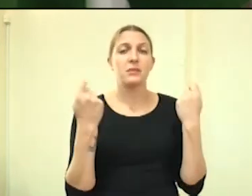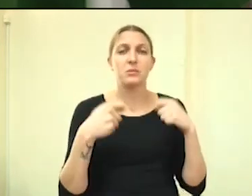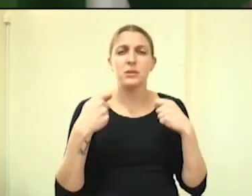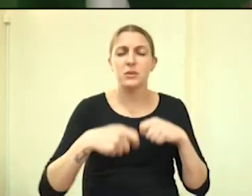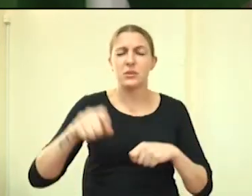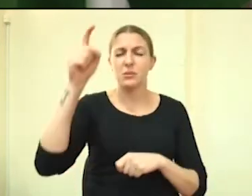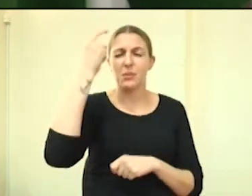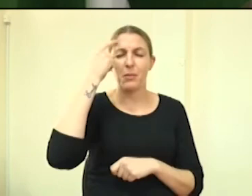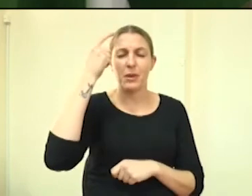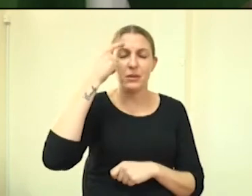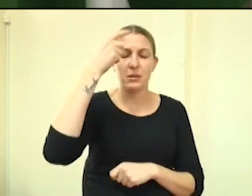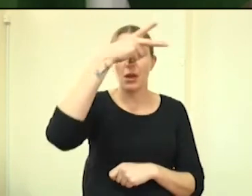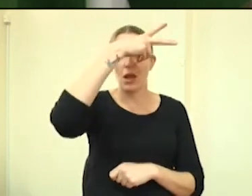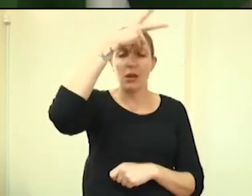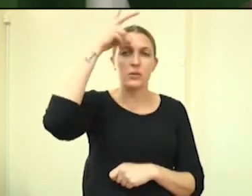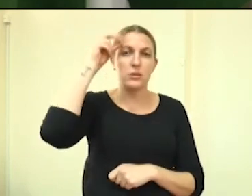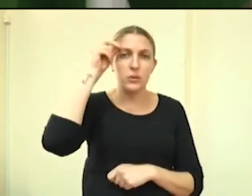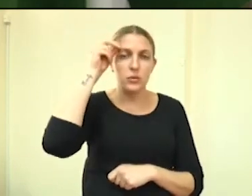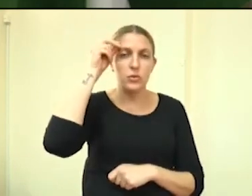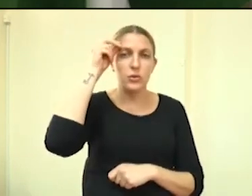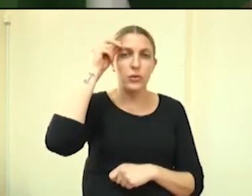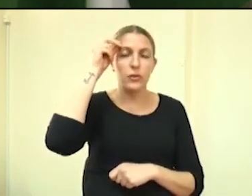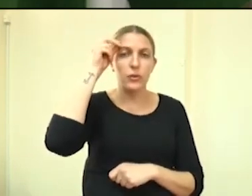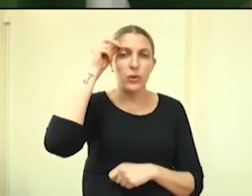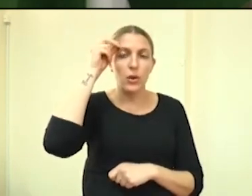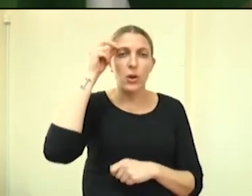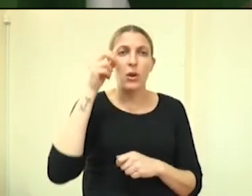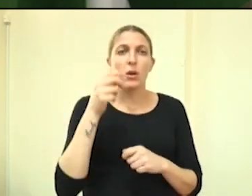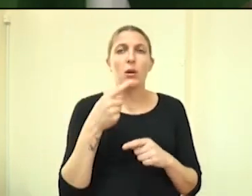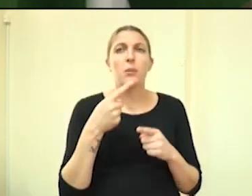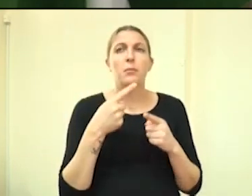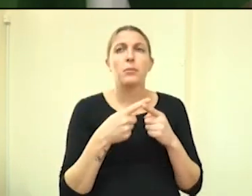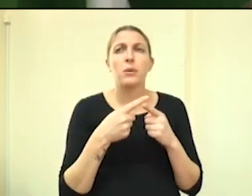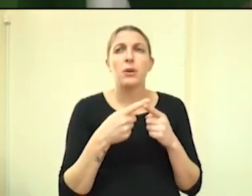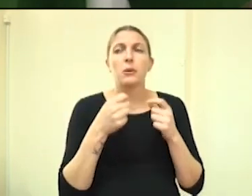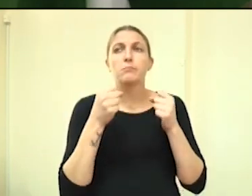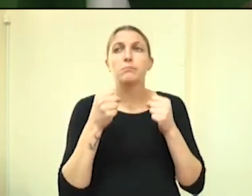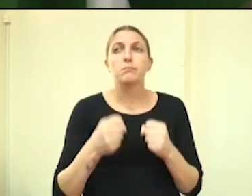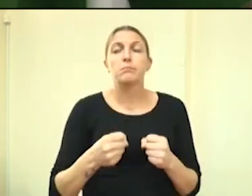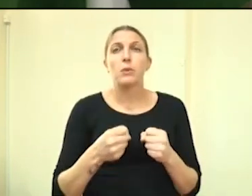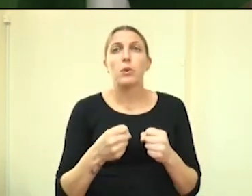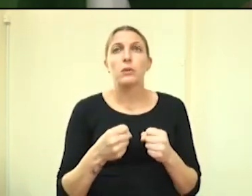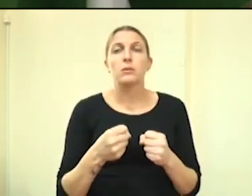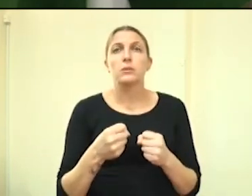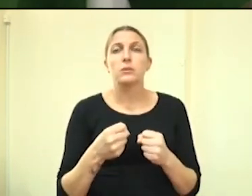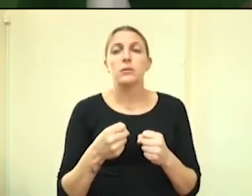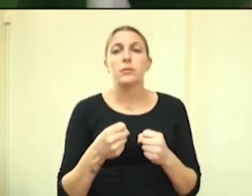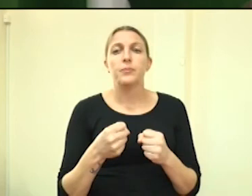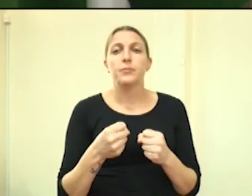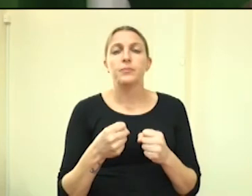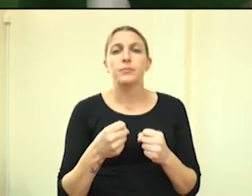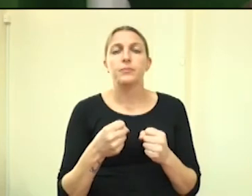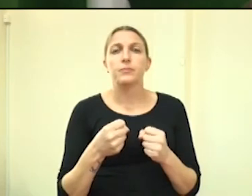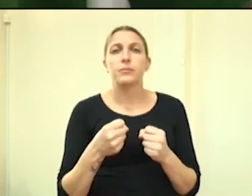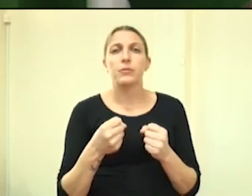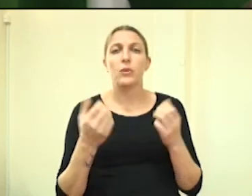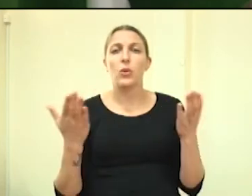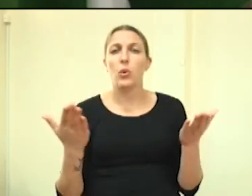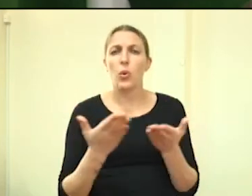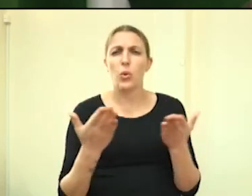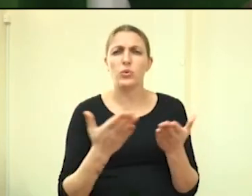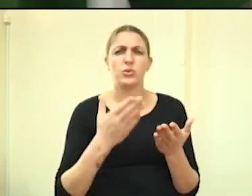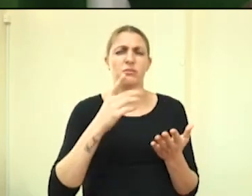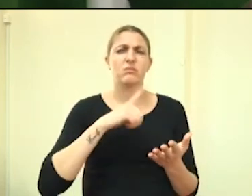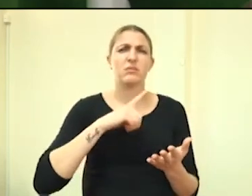no Executivo como forma de possibilidade de se viabilizar. A gente vive hoje uma política de remuneração dos agentes públicos